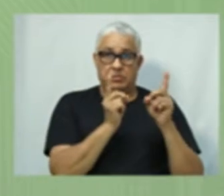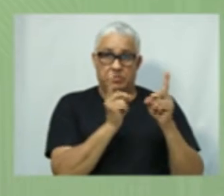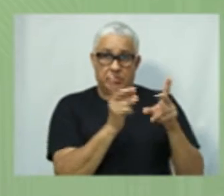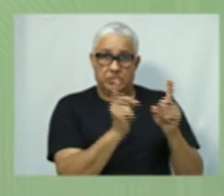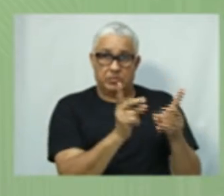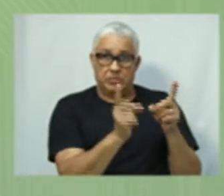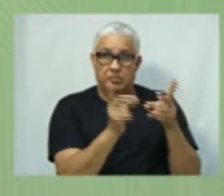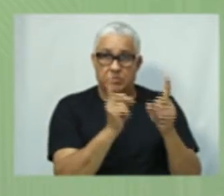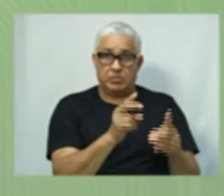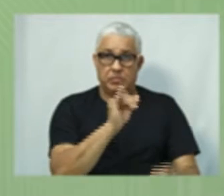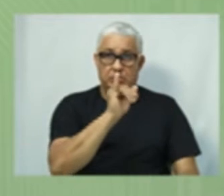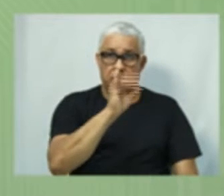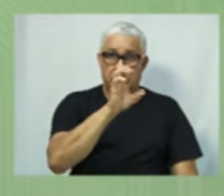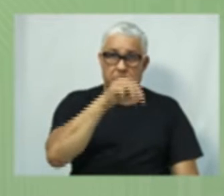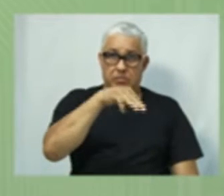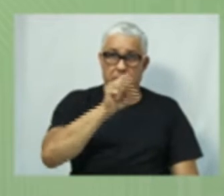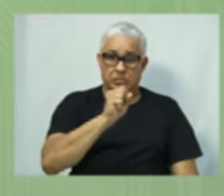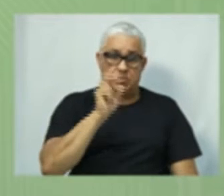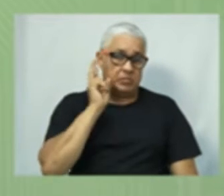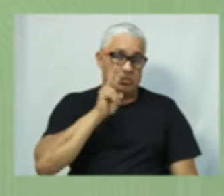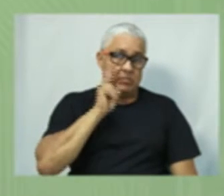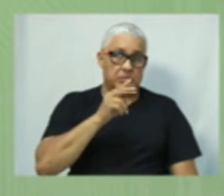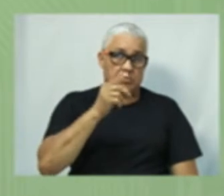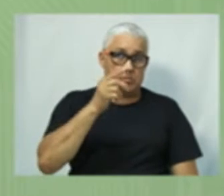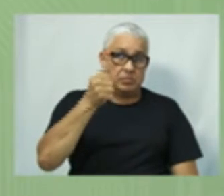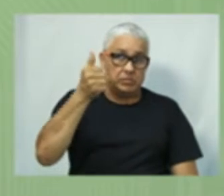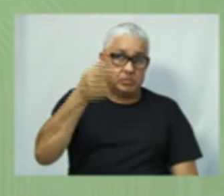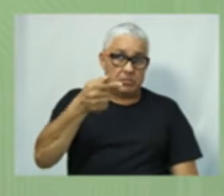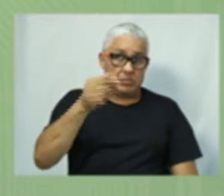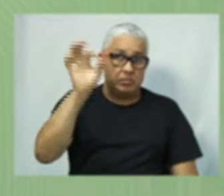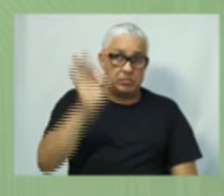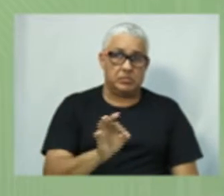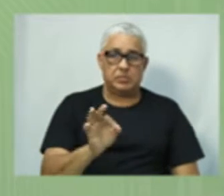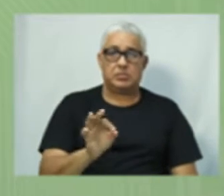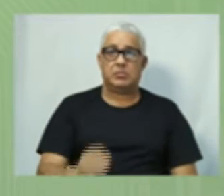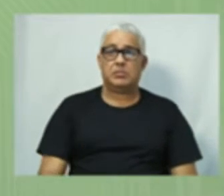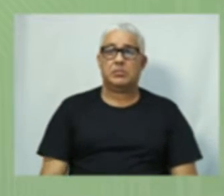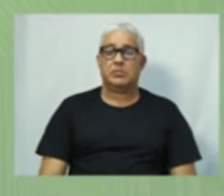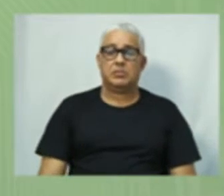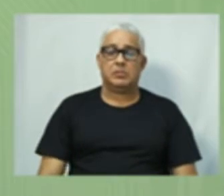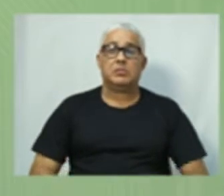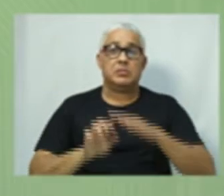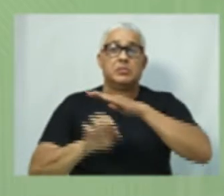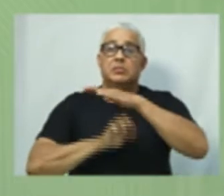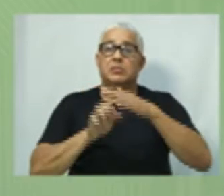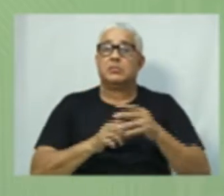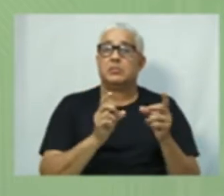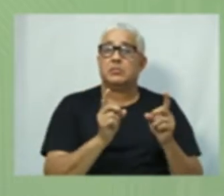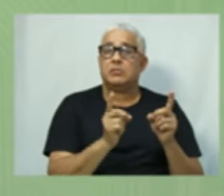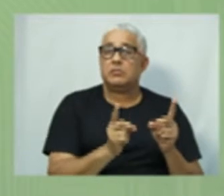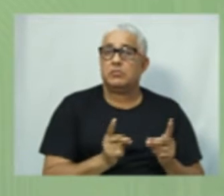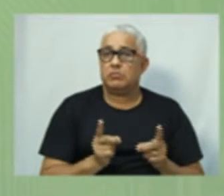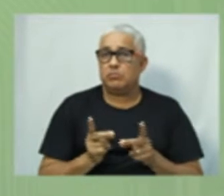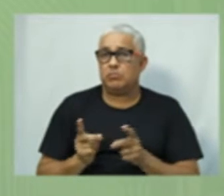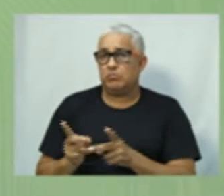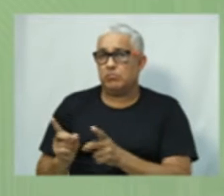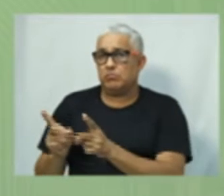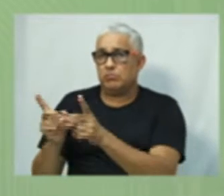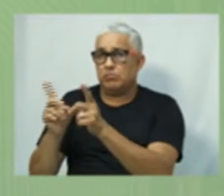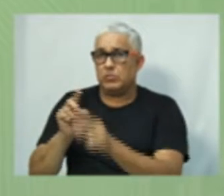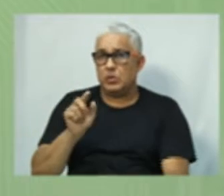é o ICMS? Lembra que eu falei? 17%. Essa empresa vendeu em